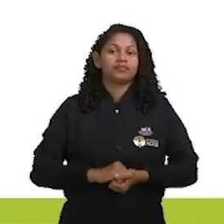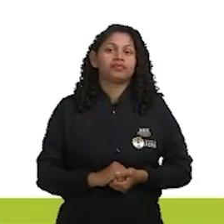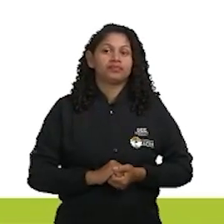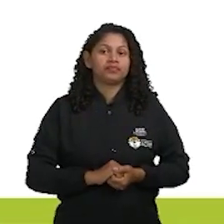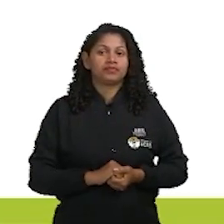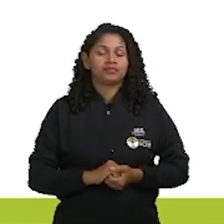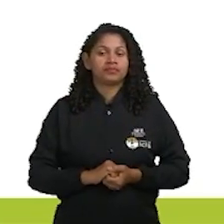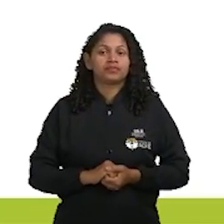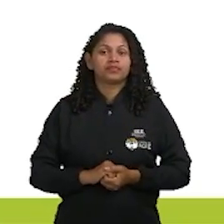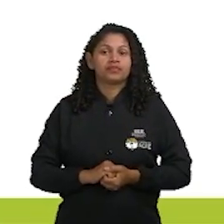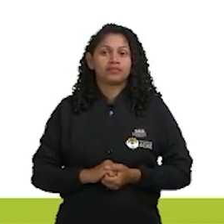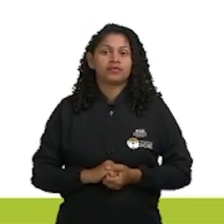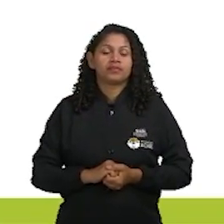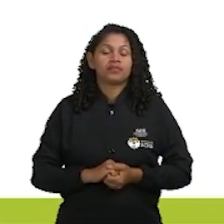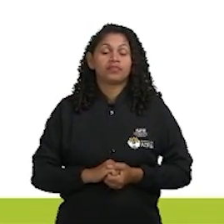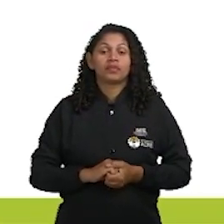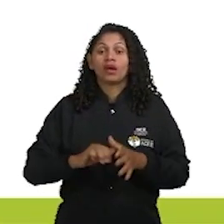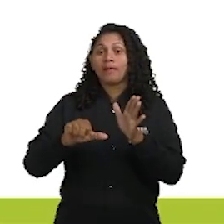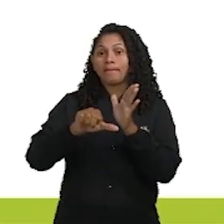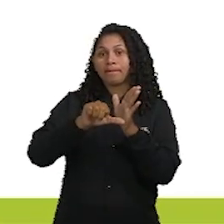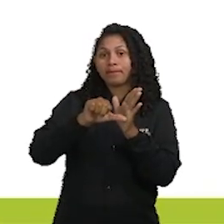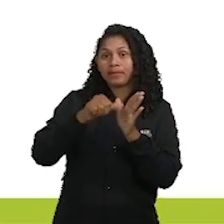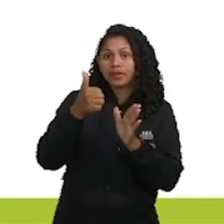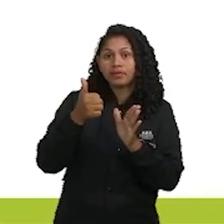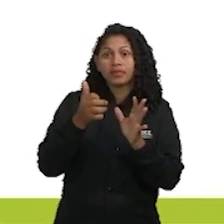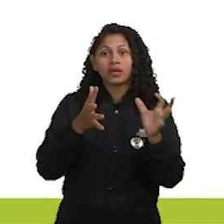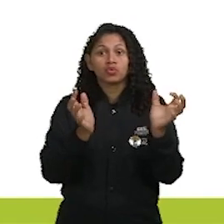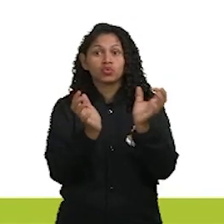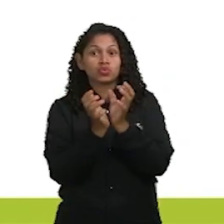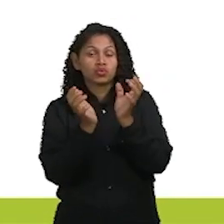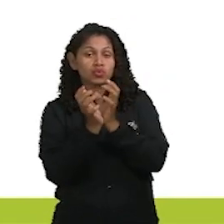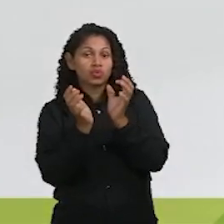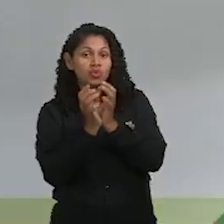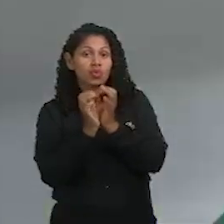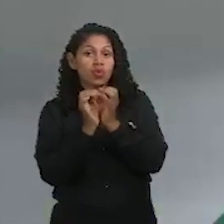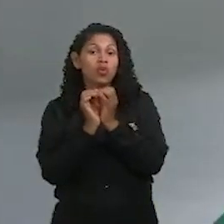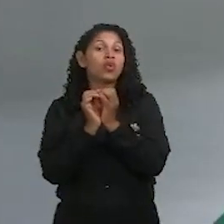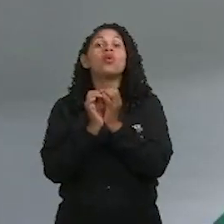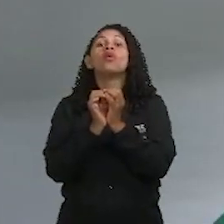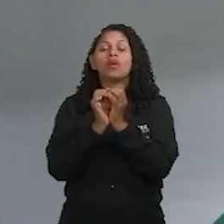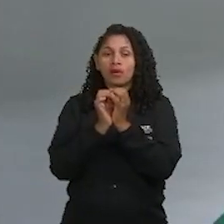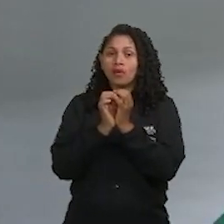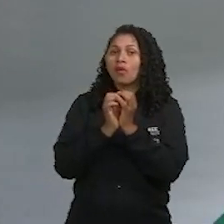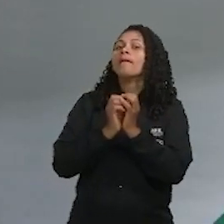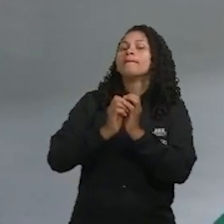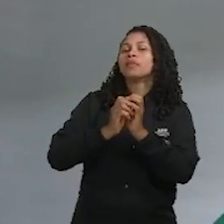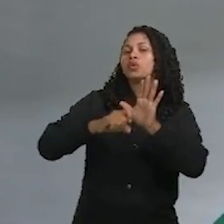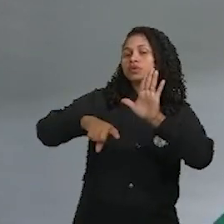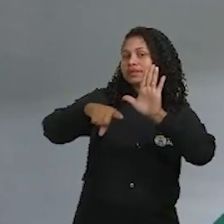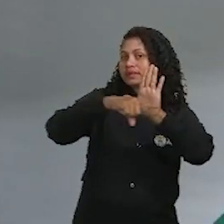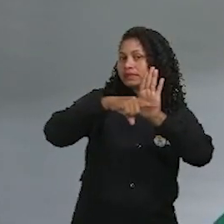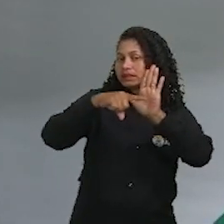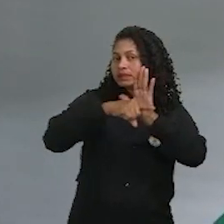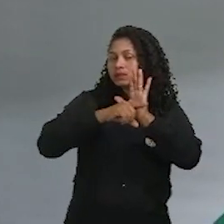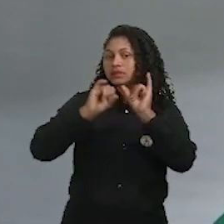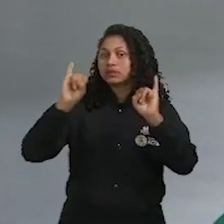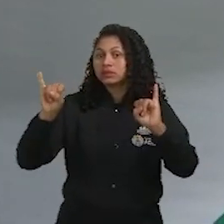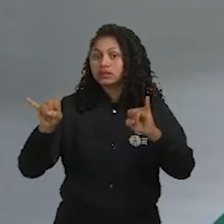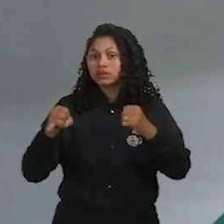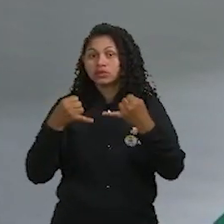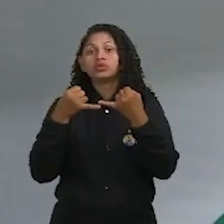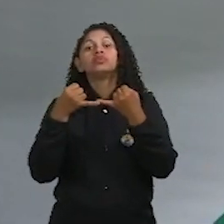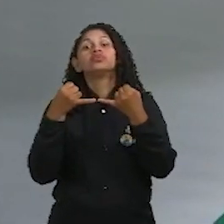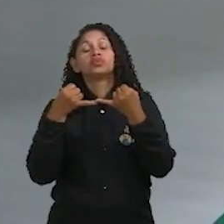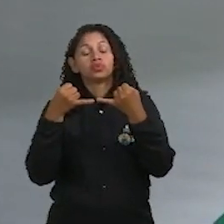analisar aqui nos compostos iônicos. Lembramos que, de acordo lá com as ligações iônicas, todo